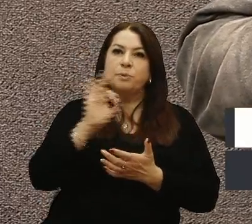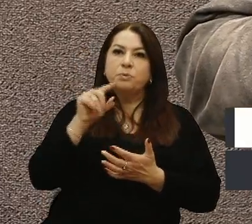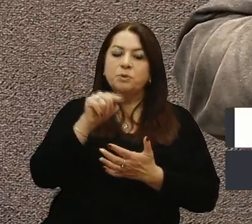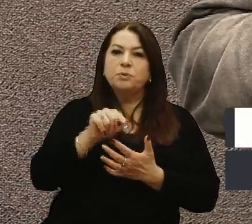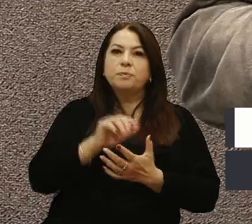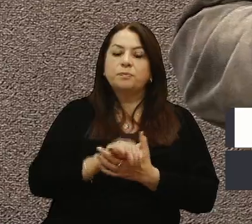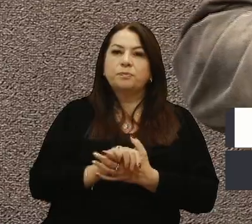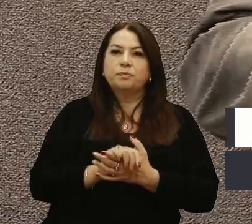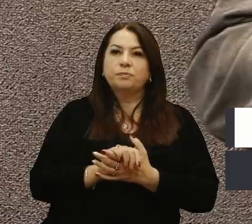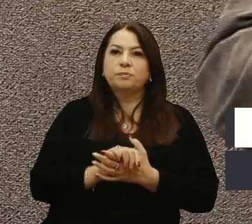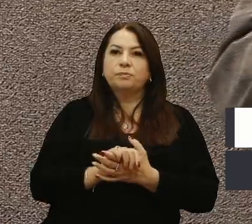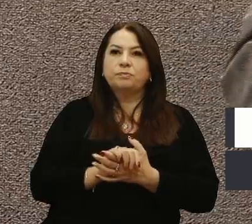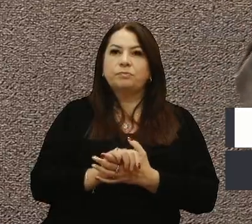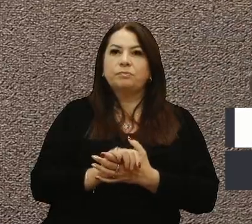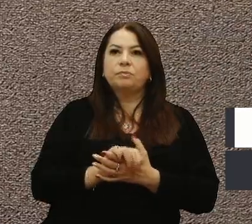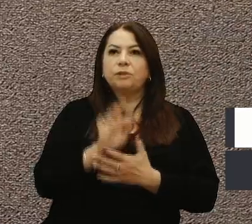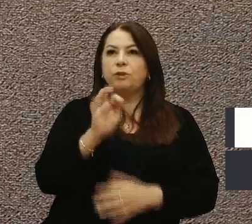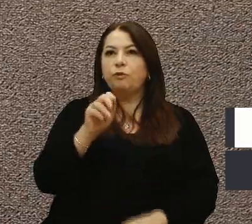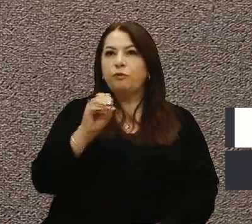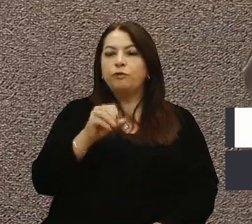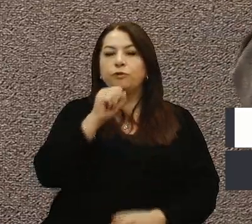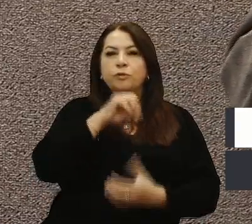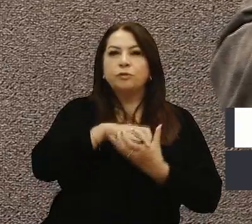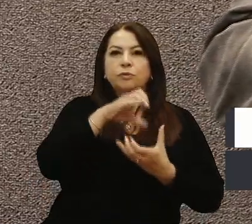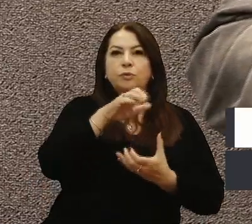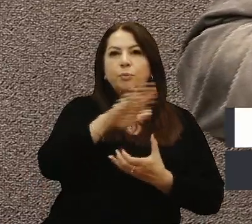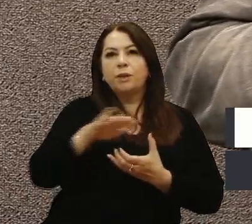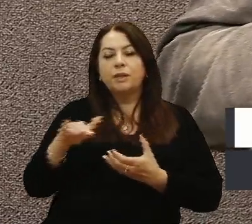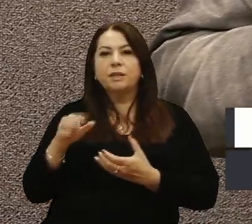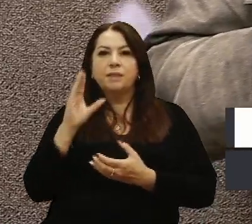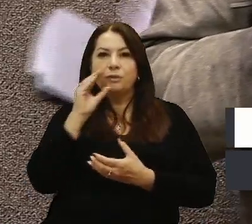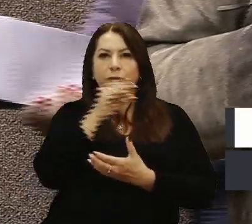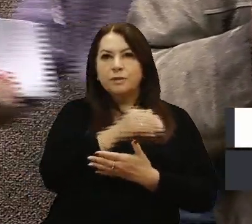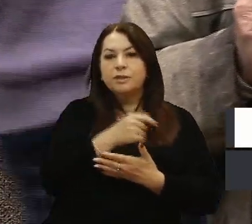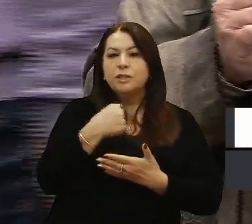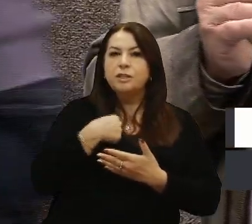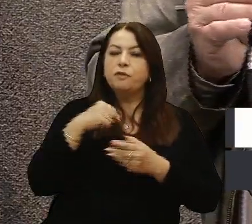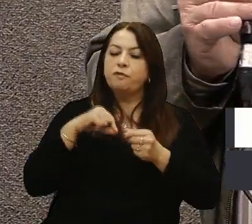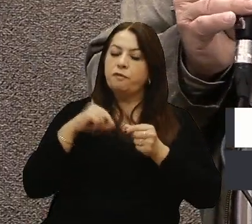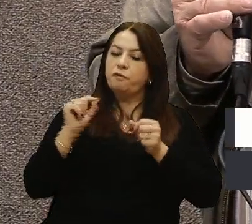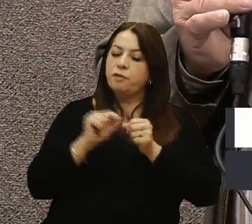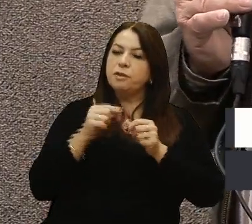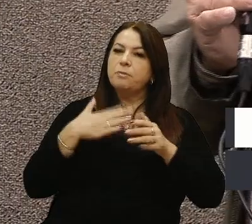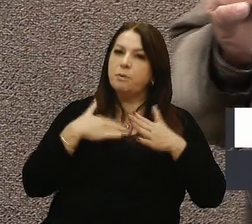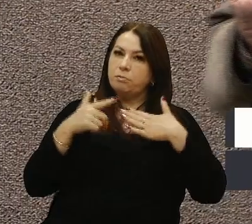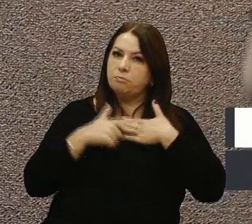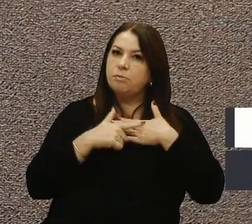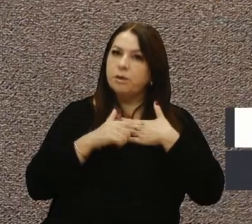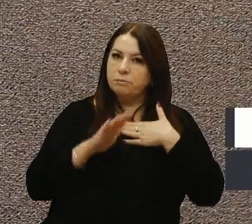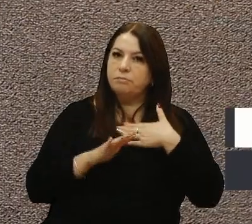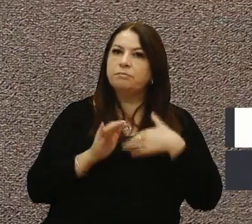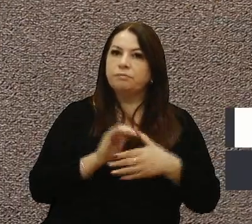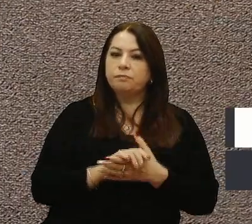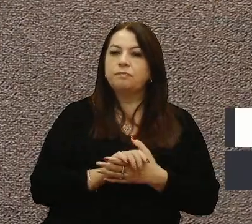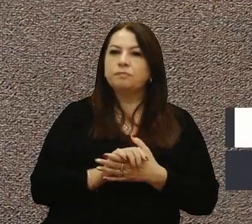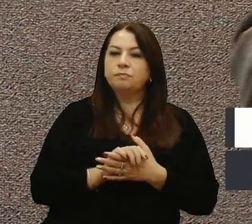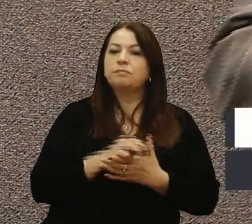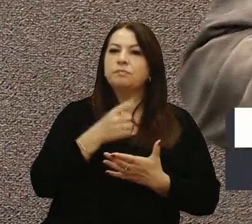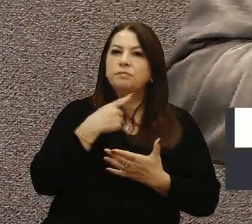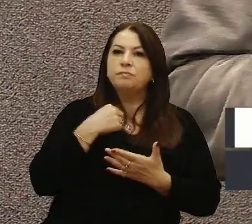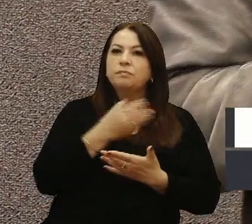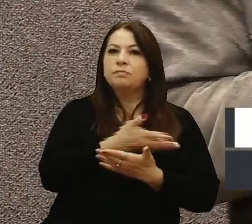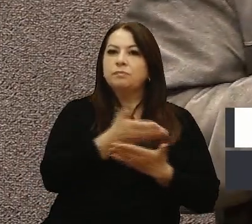percentual ou para o fundo do idoso ou para o fundo da criança e adolescente. Eu fiz a minha parte, nobres colegas. E eu gostaria